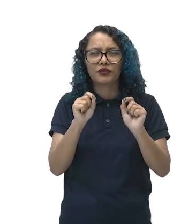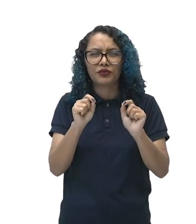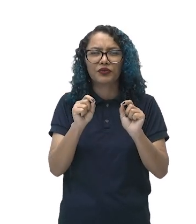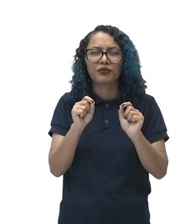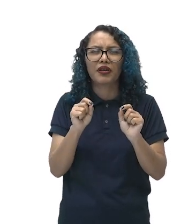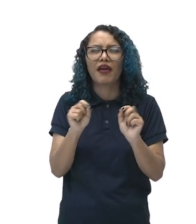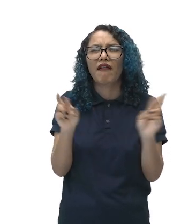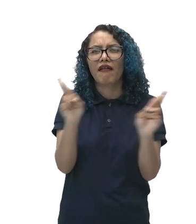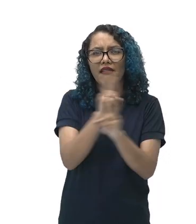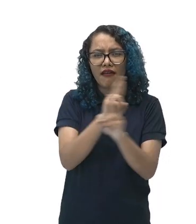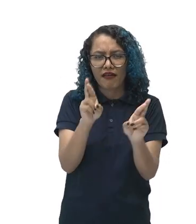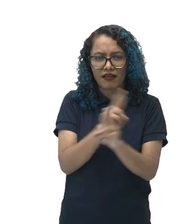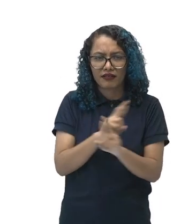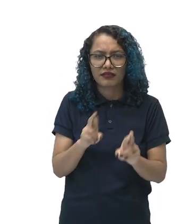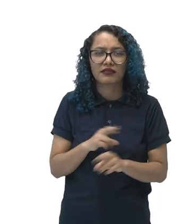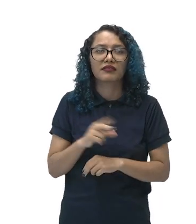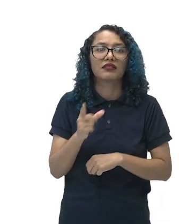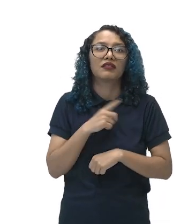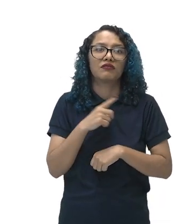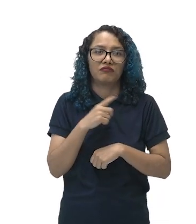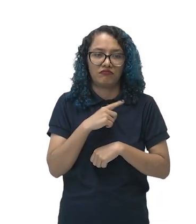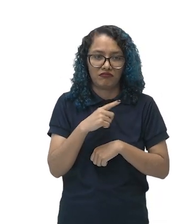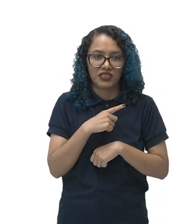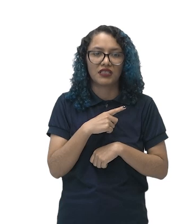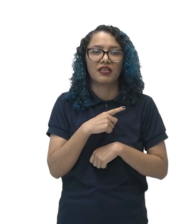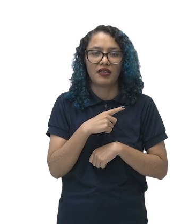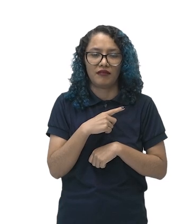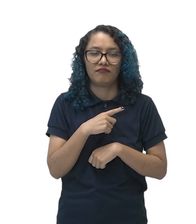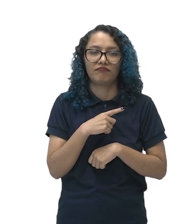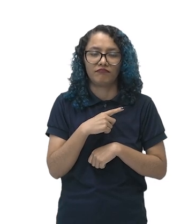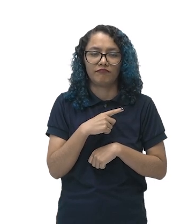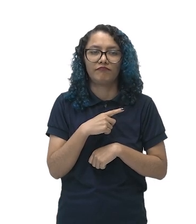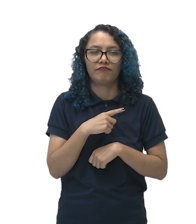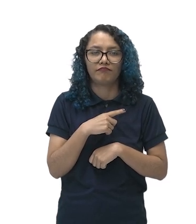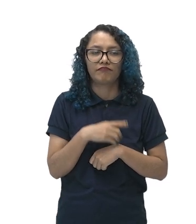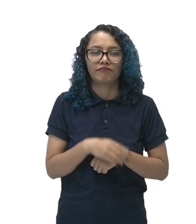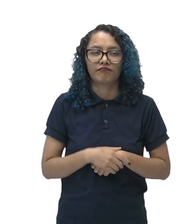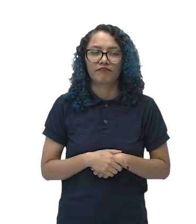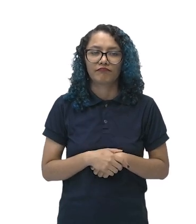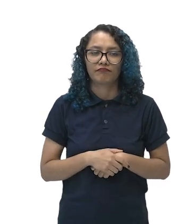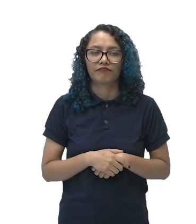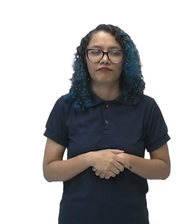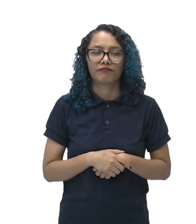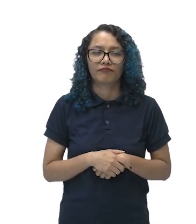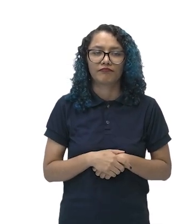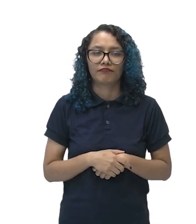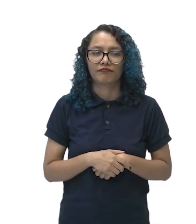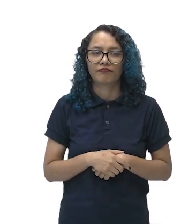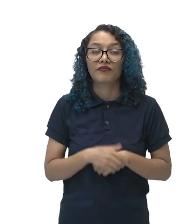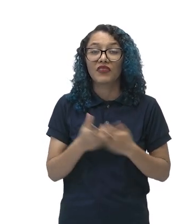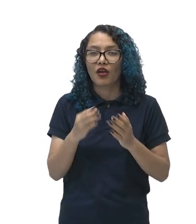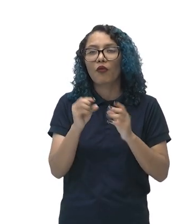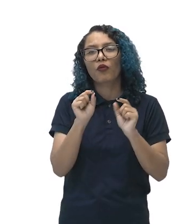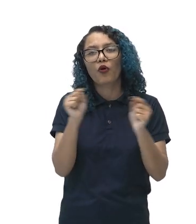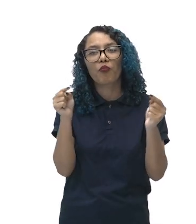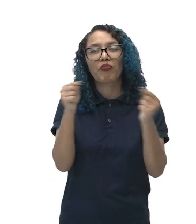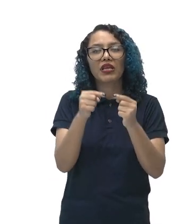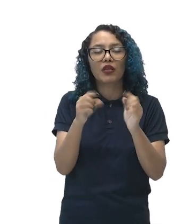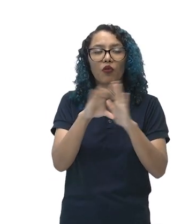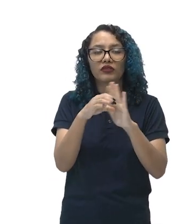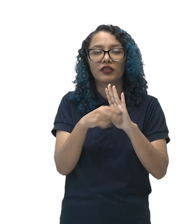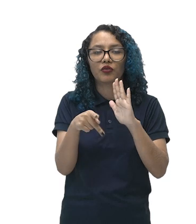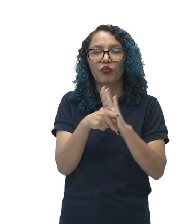uma relação uns com os outros. Eles se relacionam entre si nesse processo de intertextualidade,